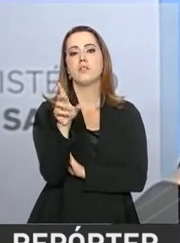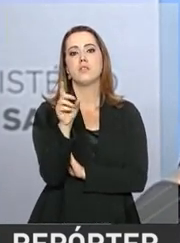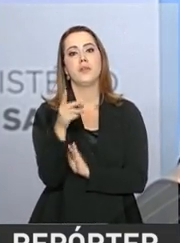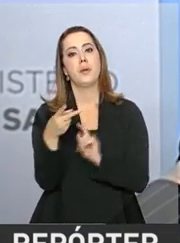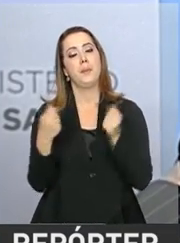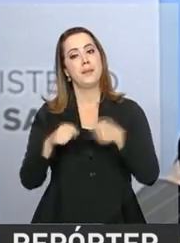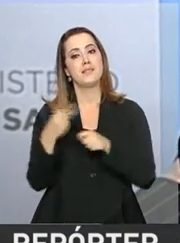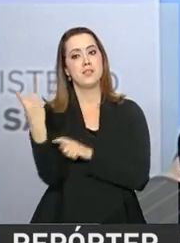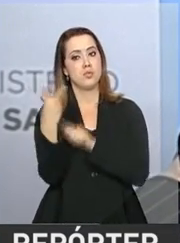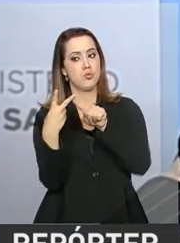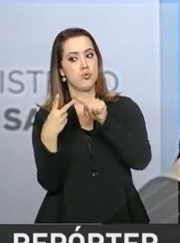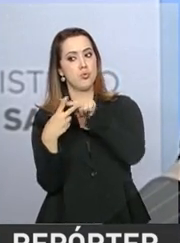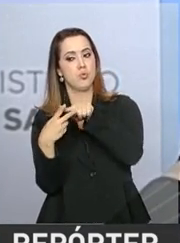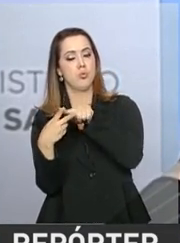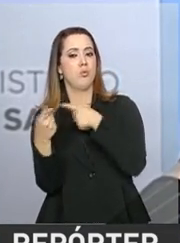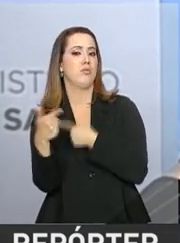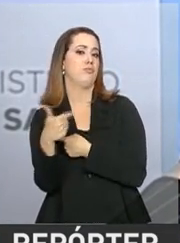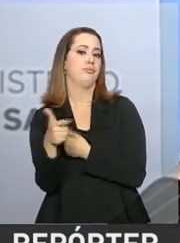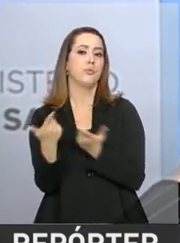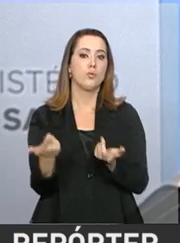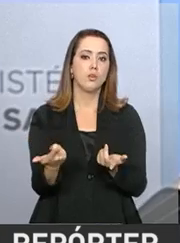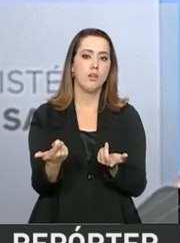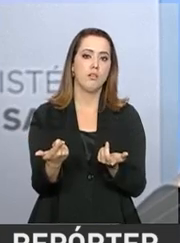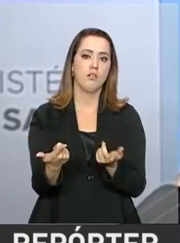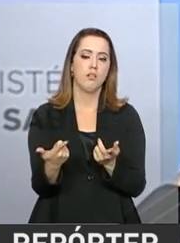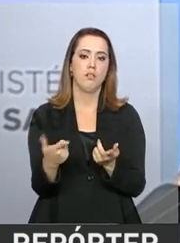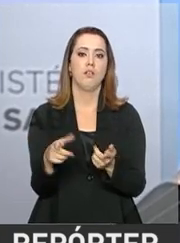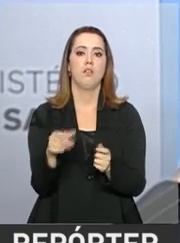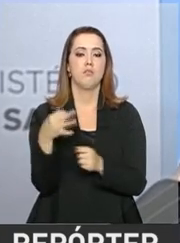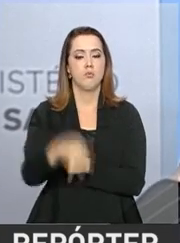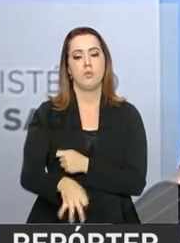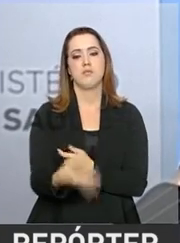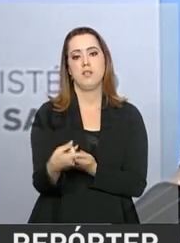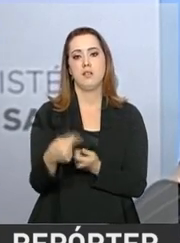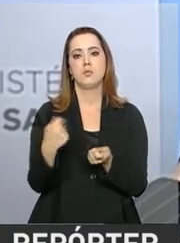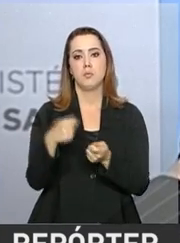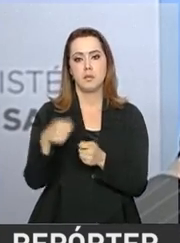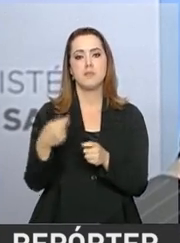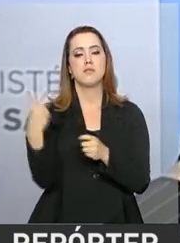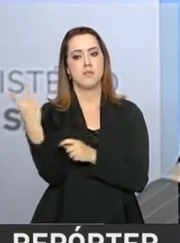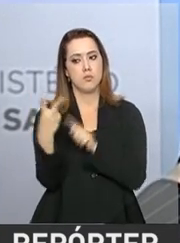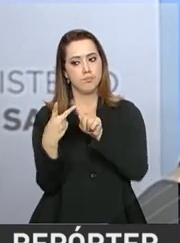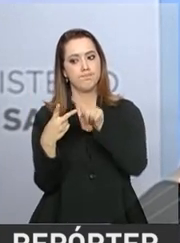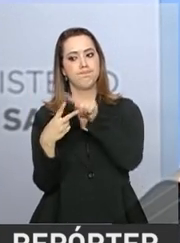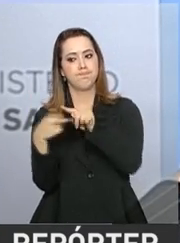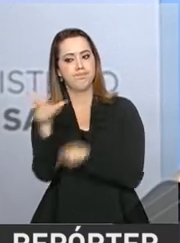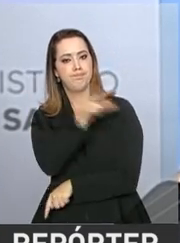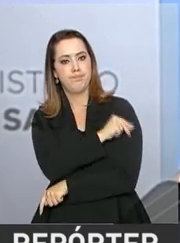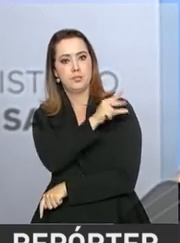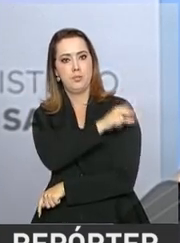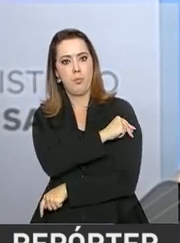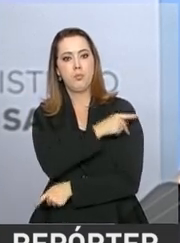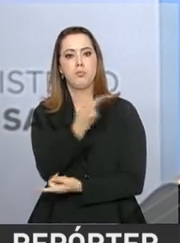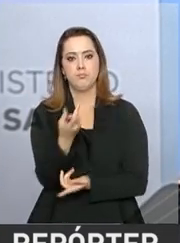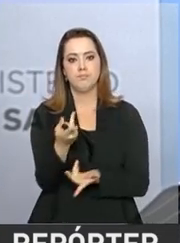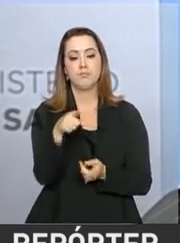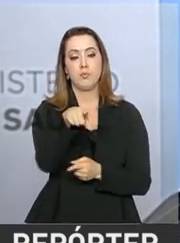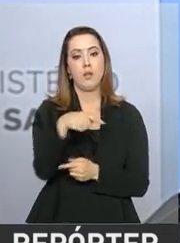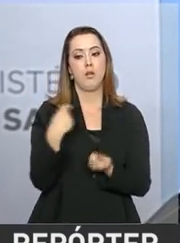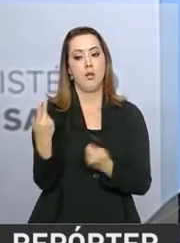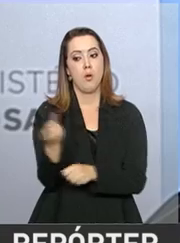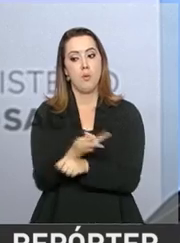que são 2 doses, não há efeito. Então nós temos que buscar sempre que todas as